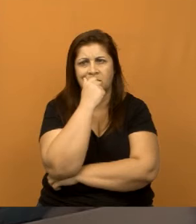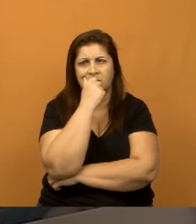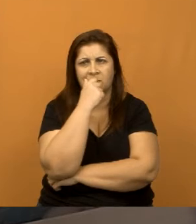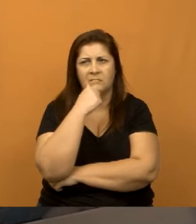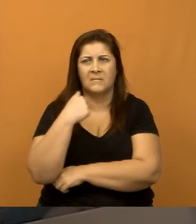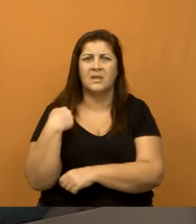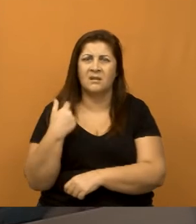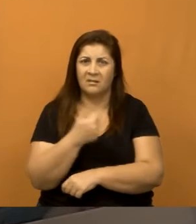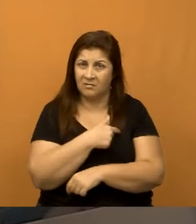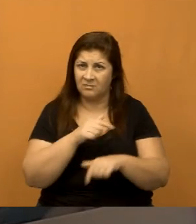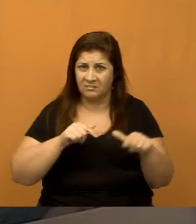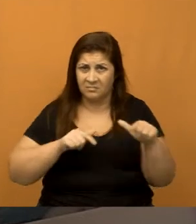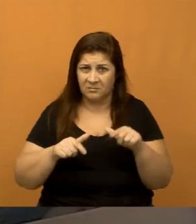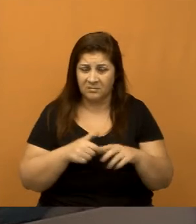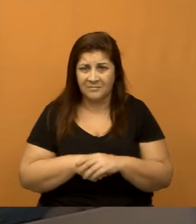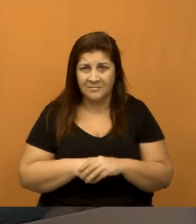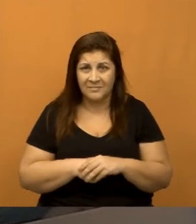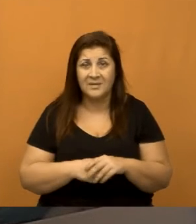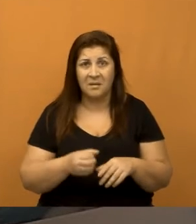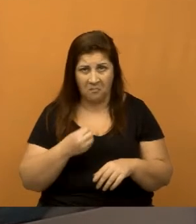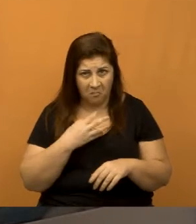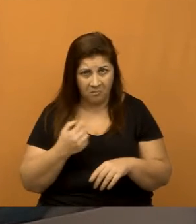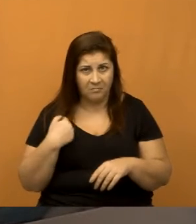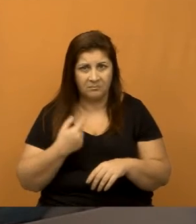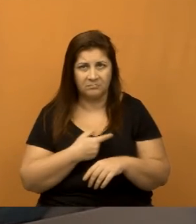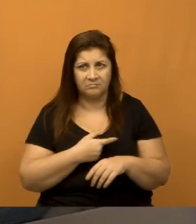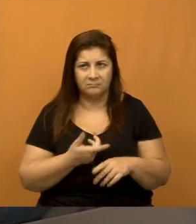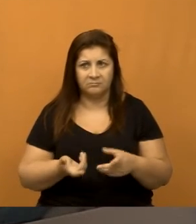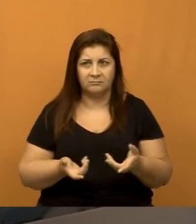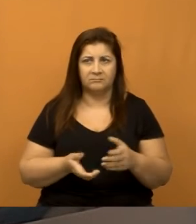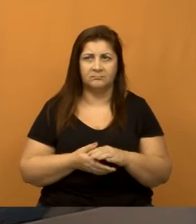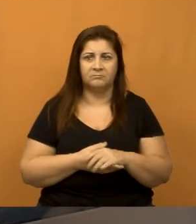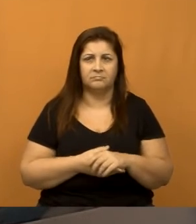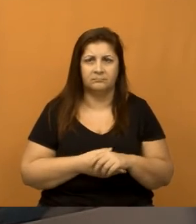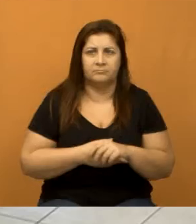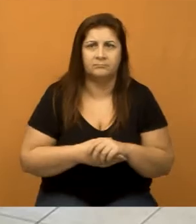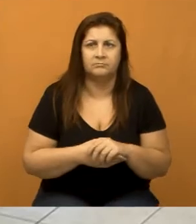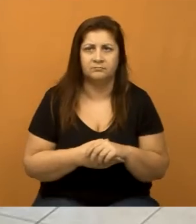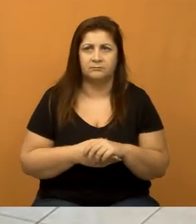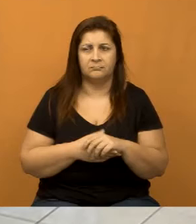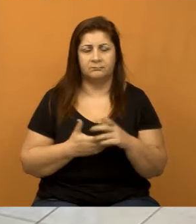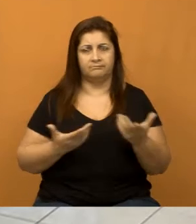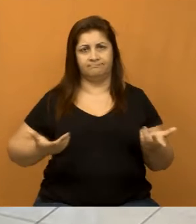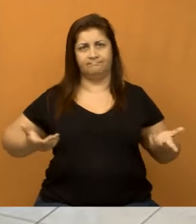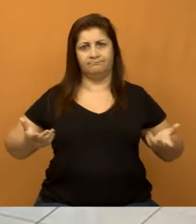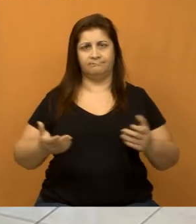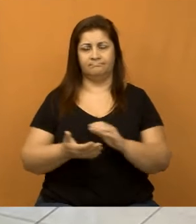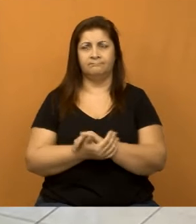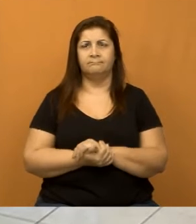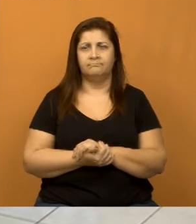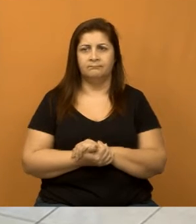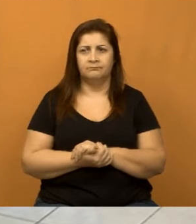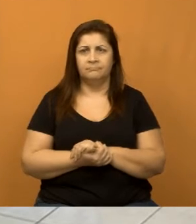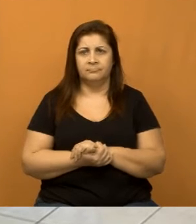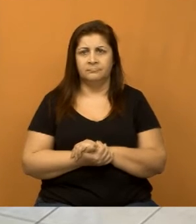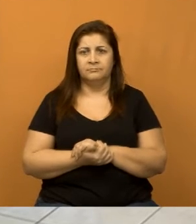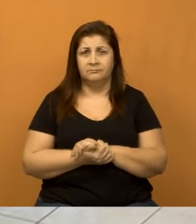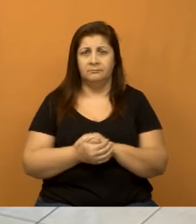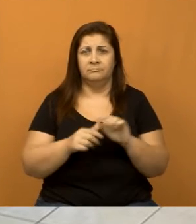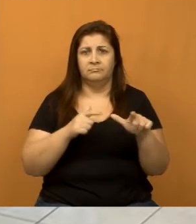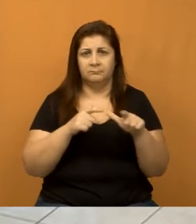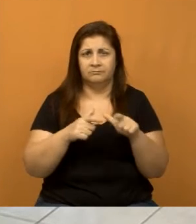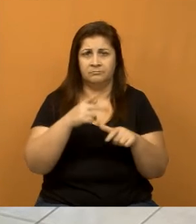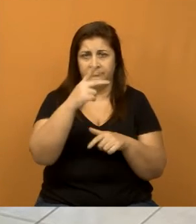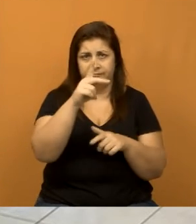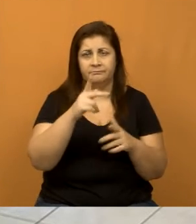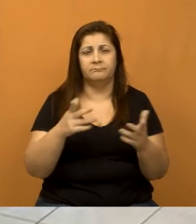somos trabalhadores? Será que essa data nós podemos comemorar? Pois é, vereador Rodrigo, a condição de